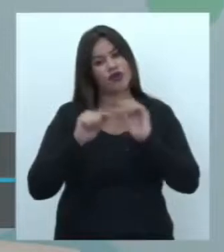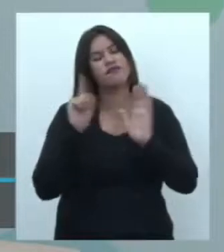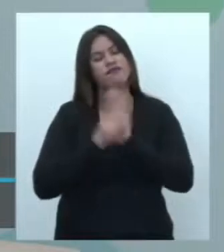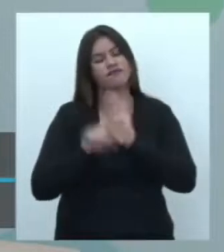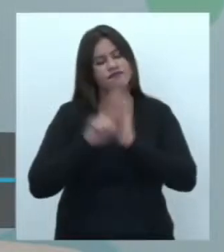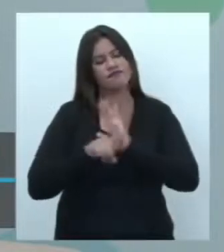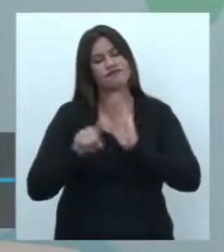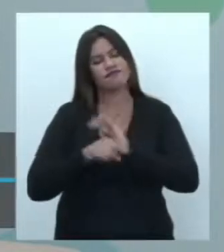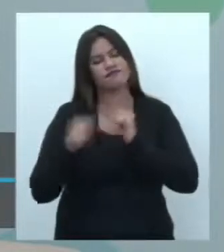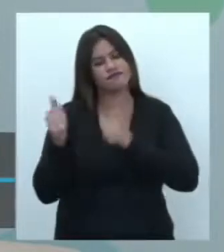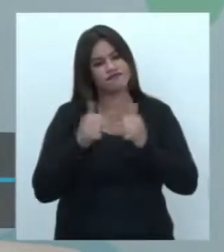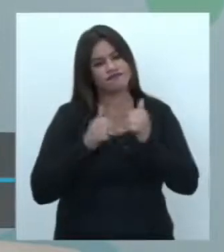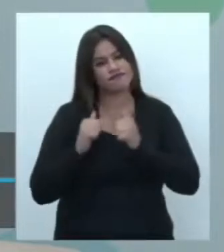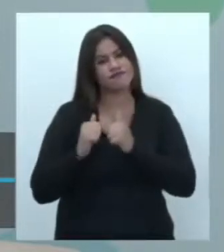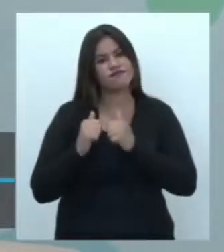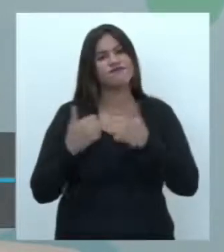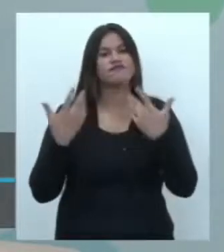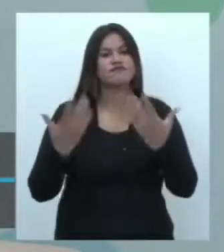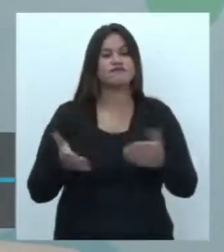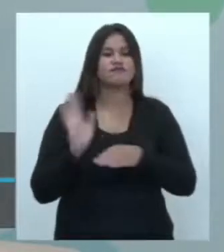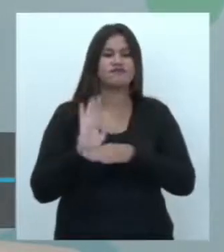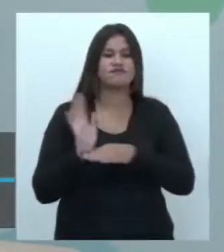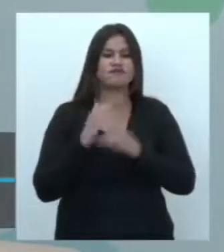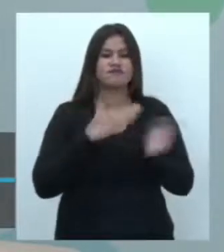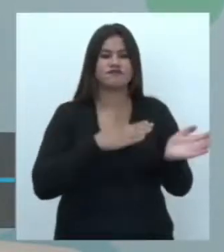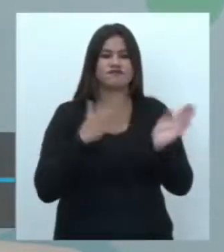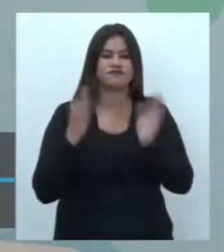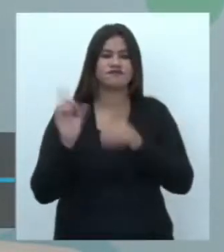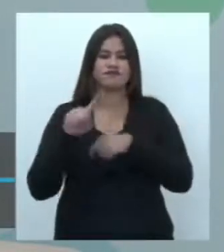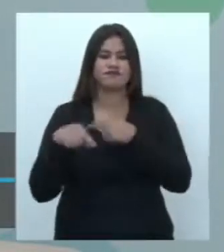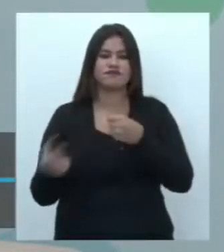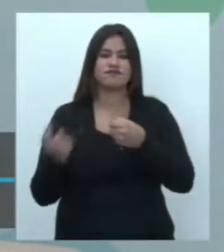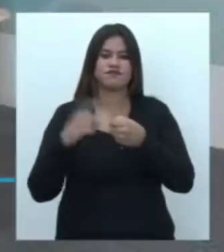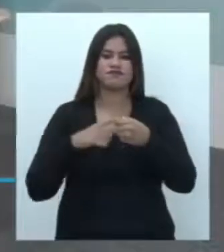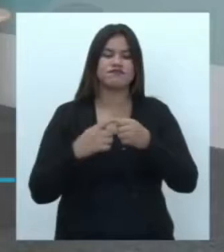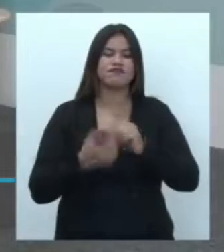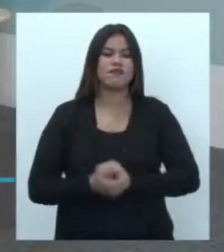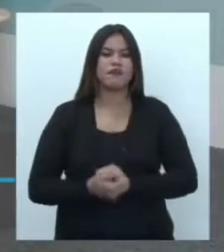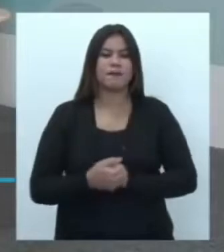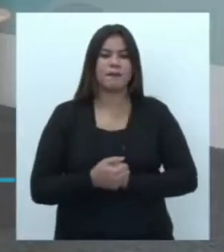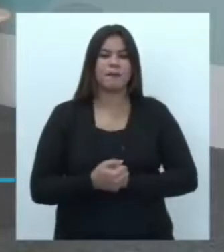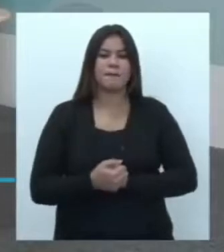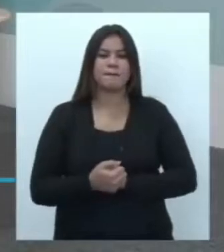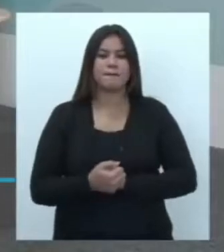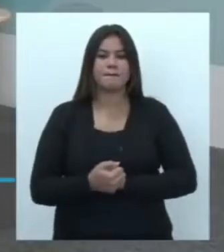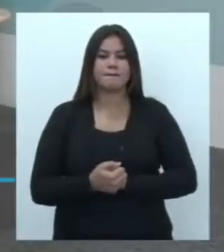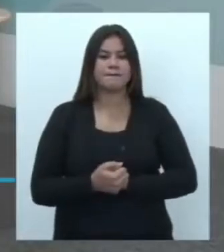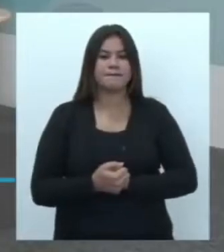vídeo. Tá ok? Então, fiquem com o vídeo e nós já retornamos.